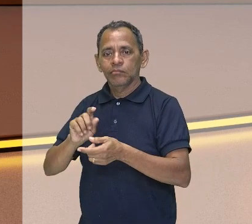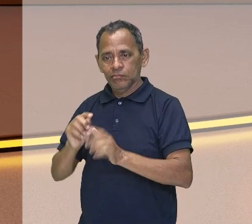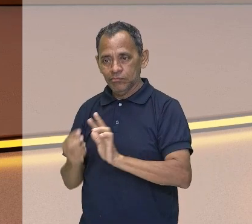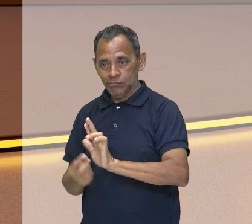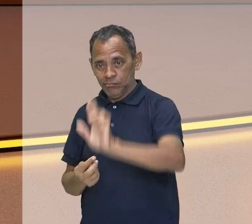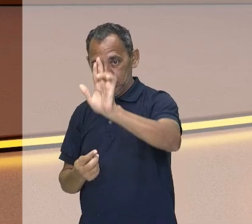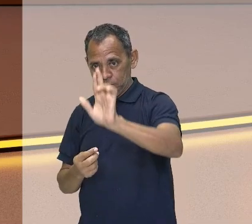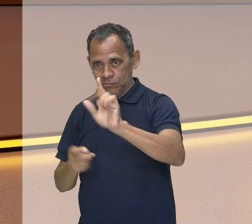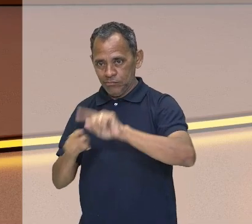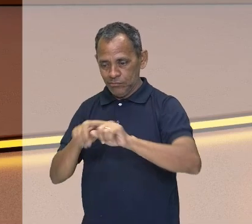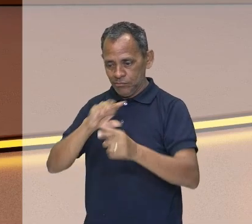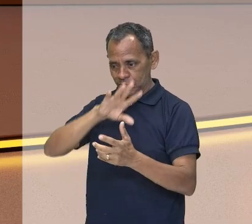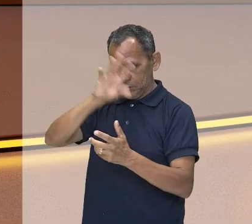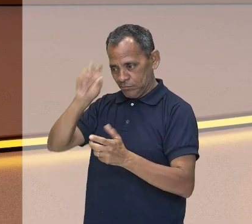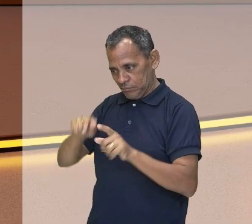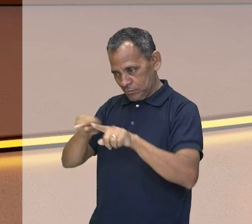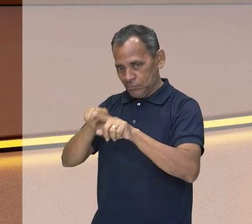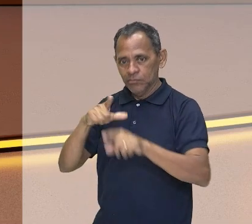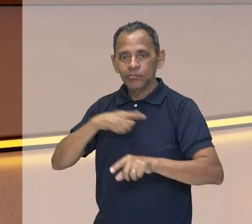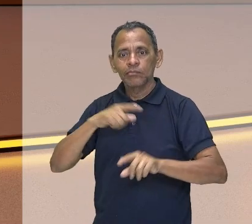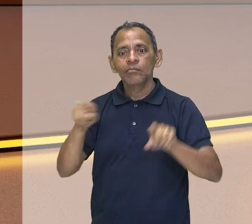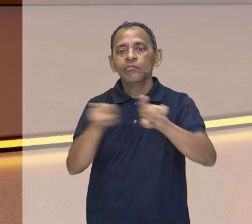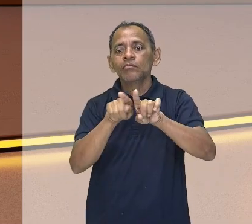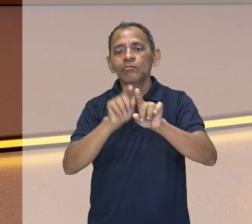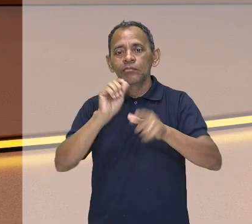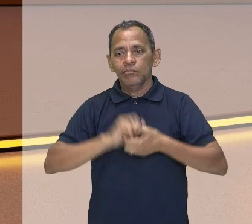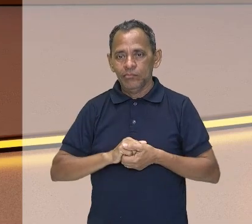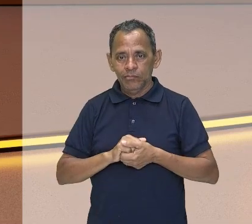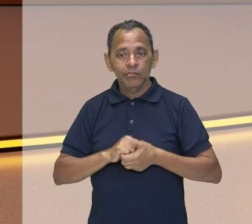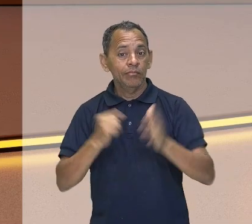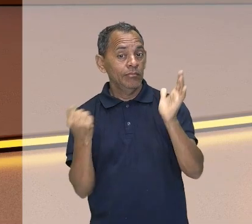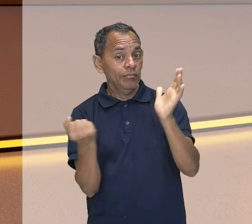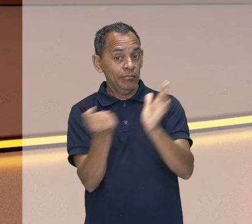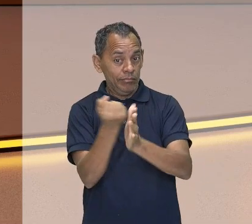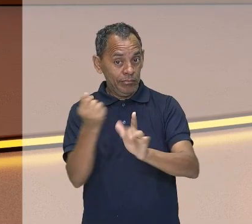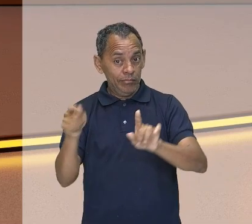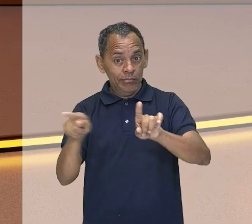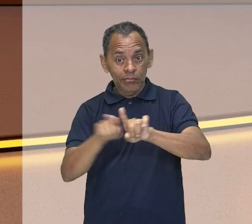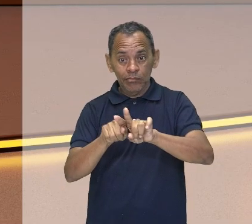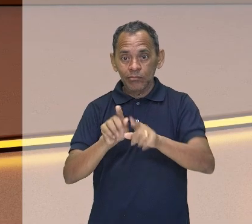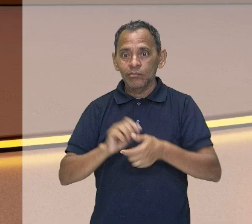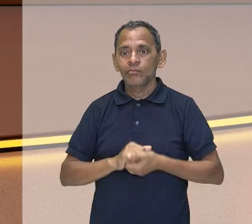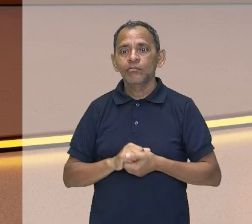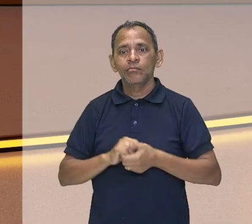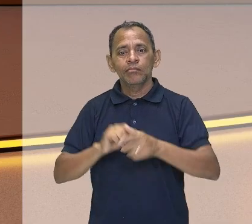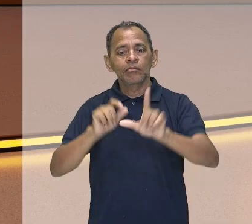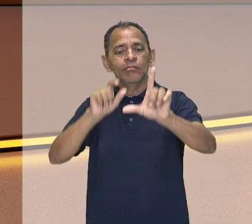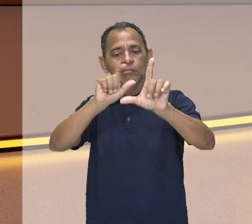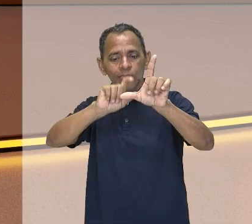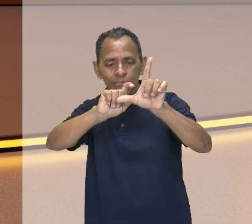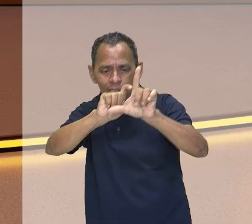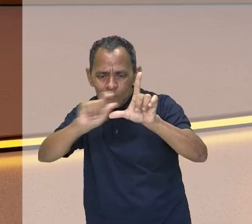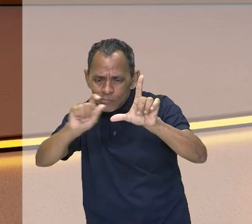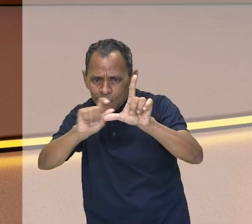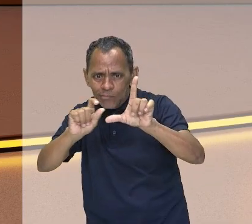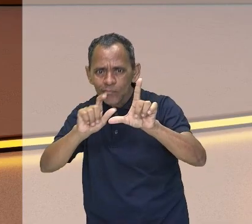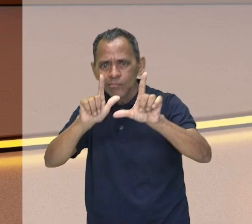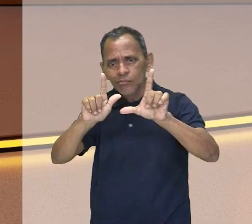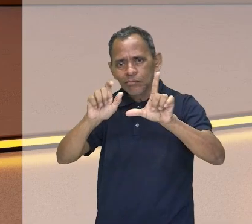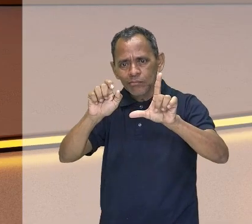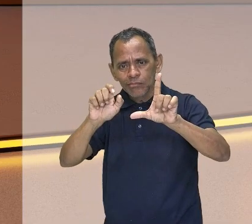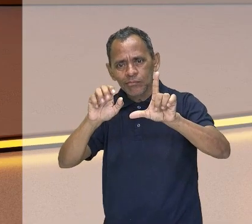Ele também possui ali símbolos, e legendas para mostrar ali